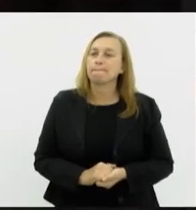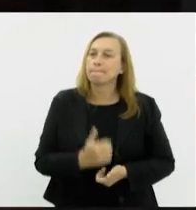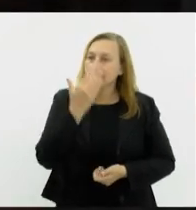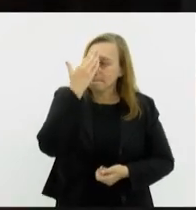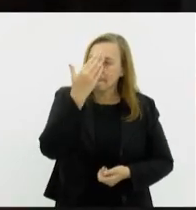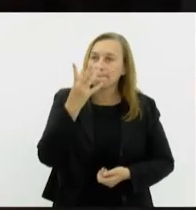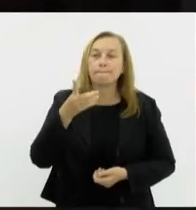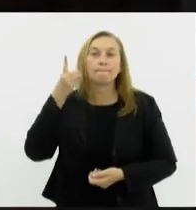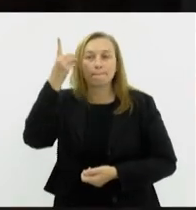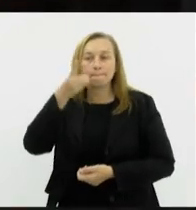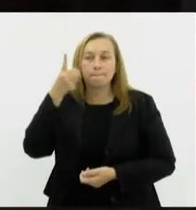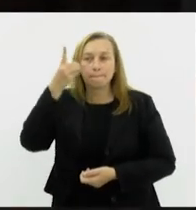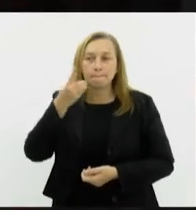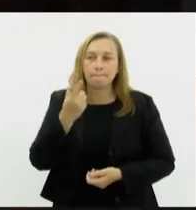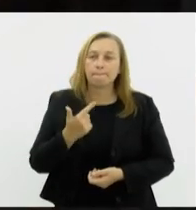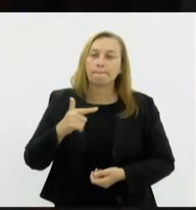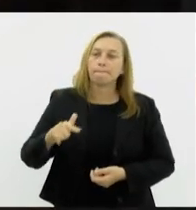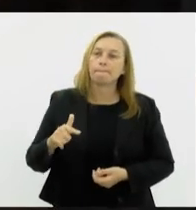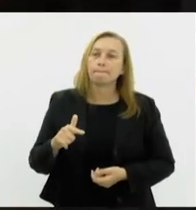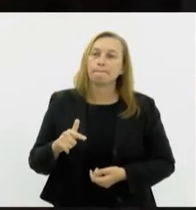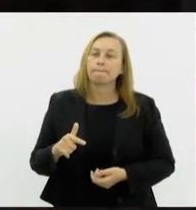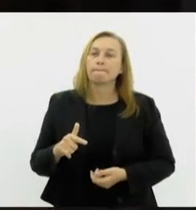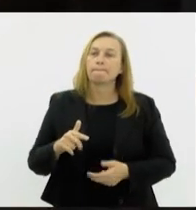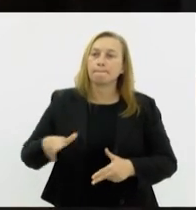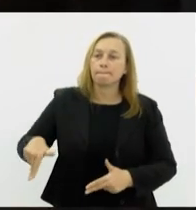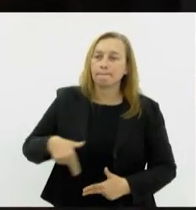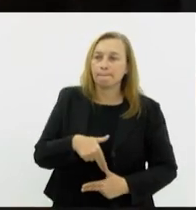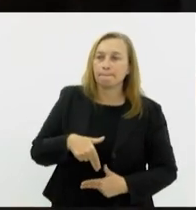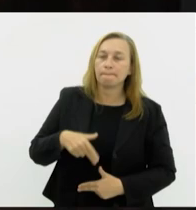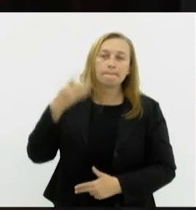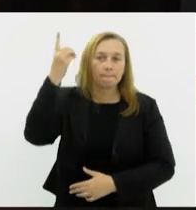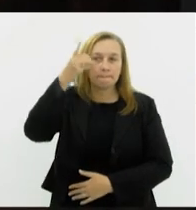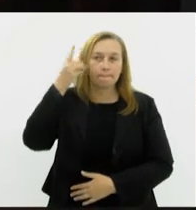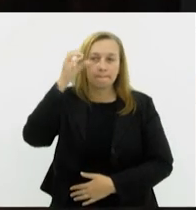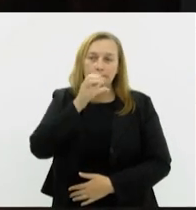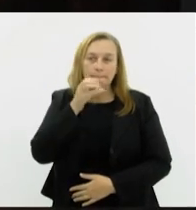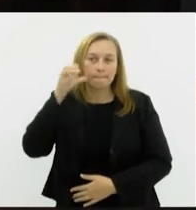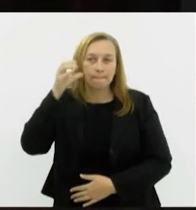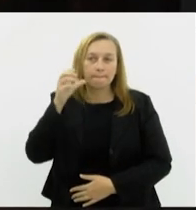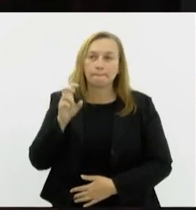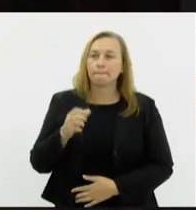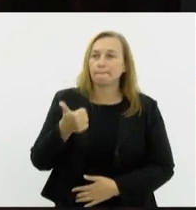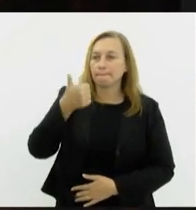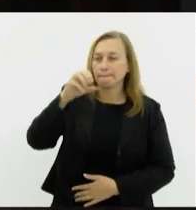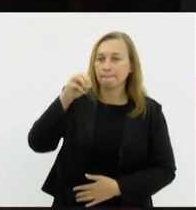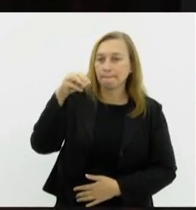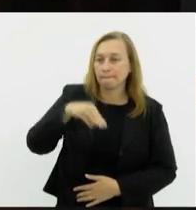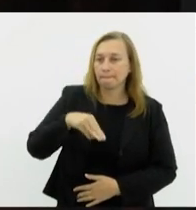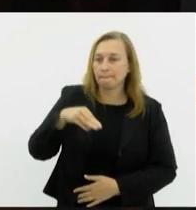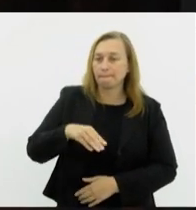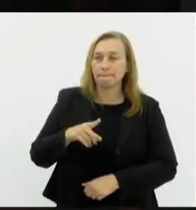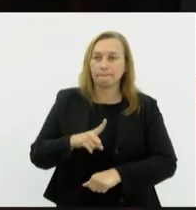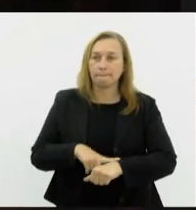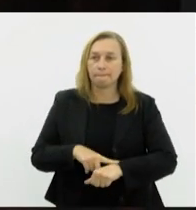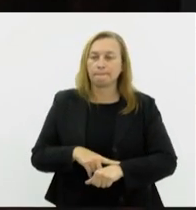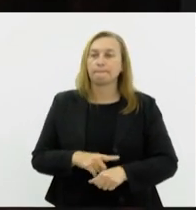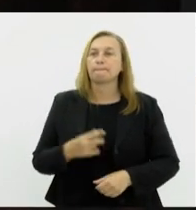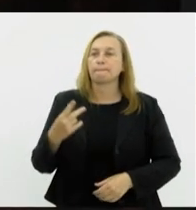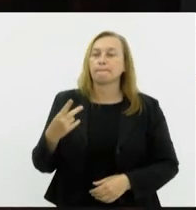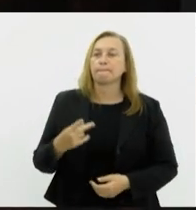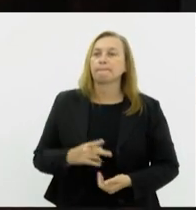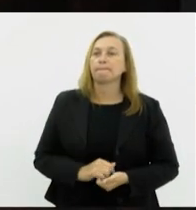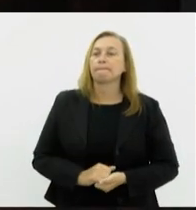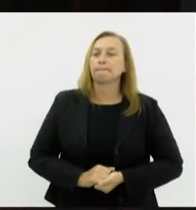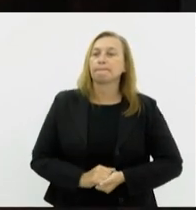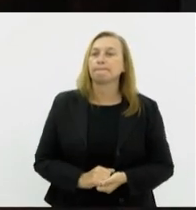Obrigada, deputada. Próximo orador inscrito é a nobre deputada Célia Jordão. Vossa Excelência dispõe de 10 minutos para a sua manifestação.